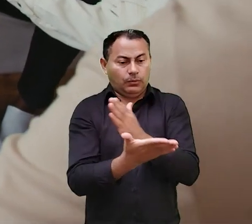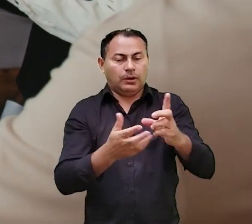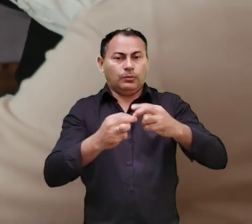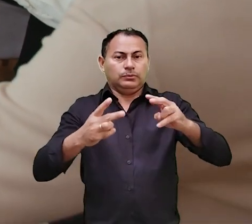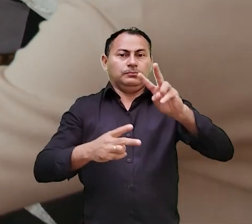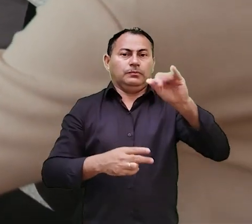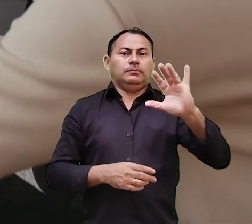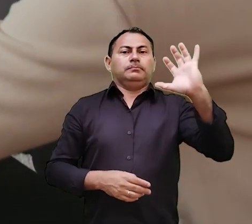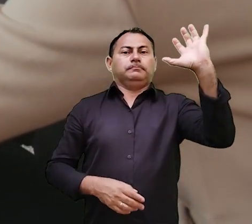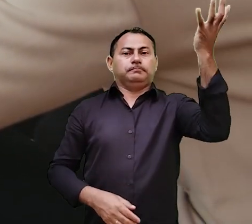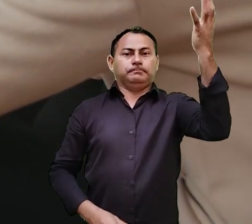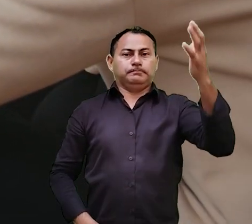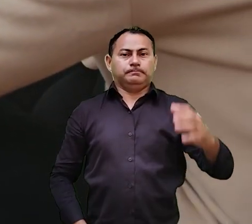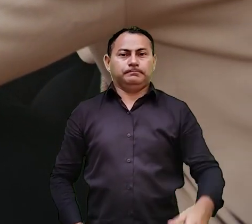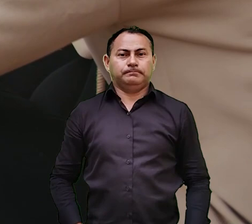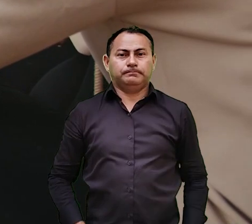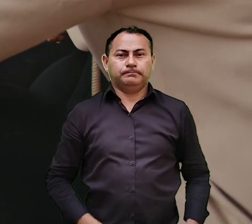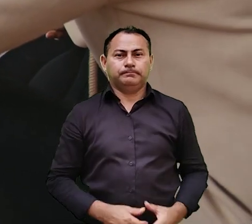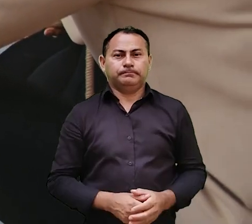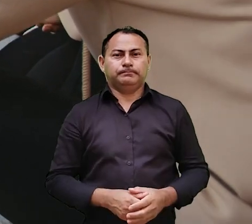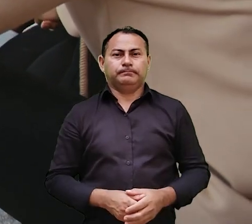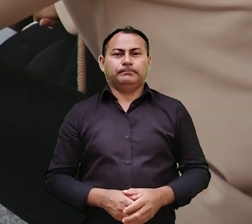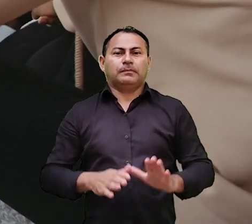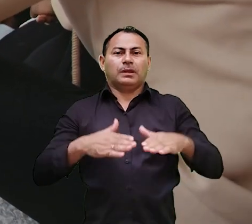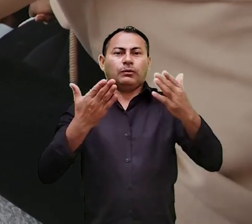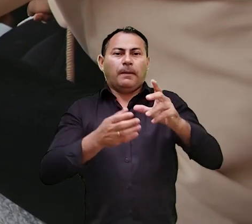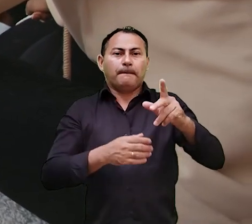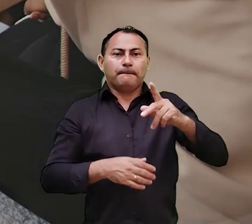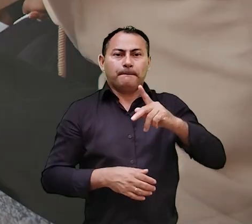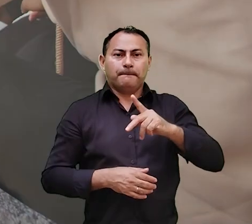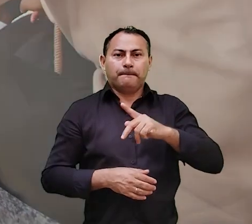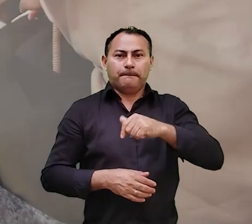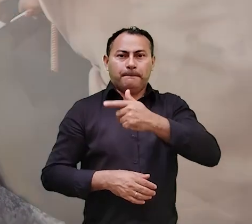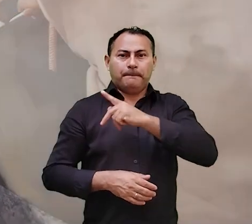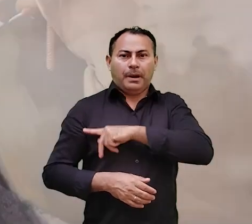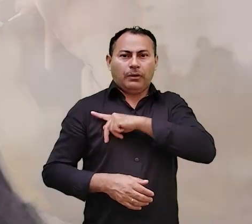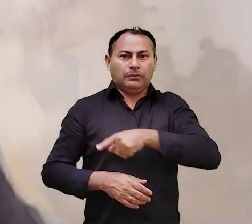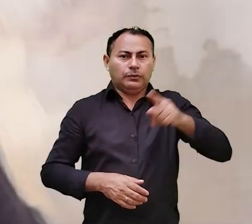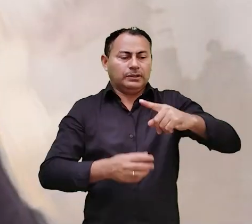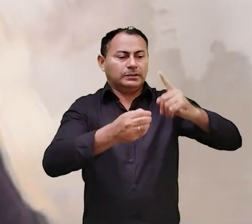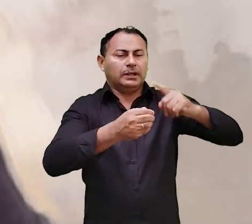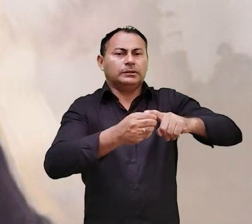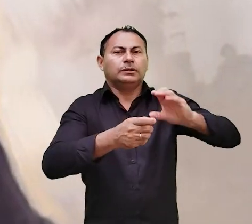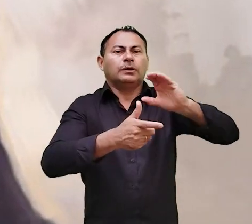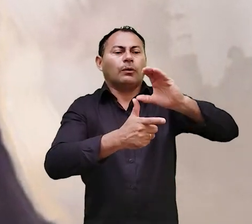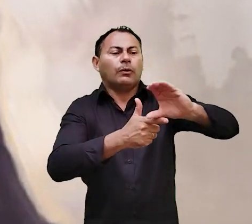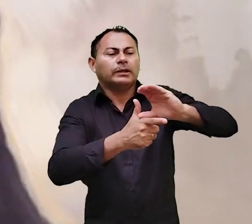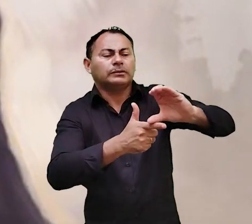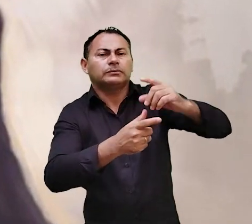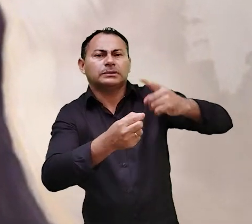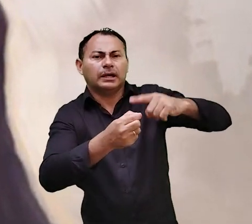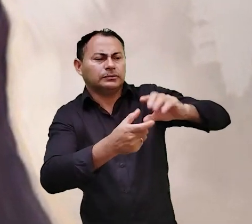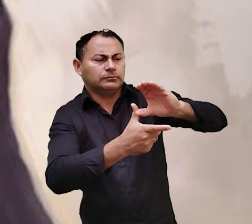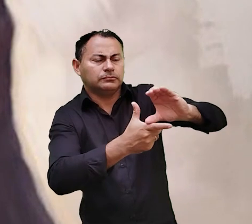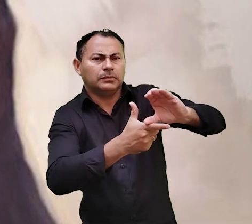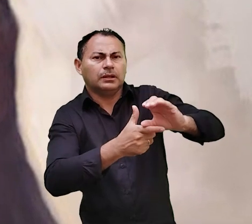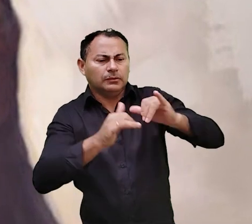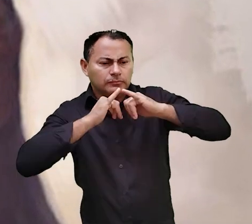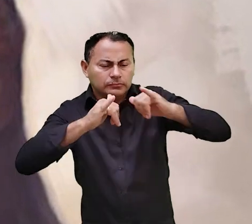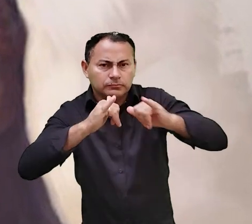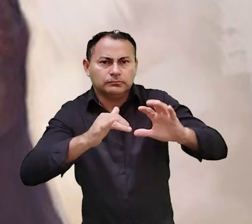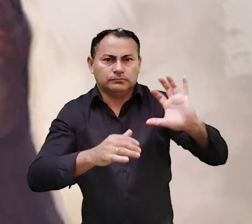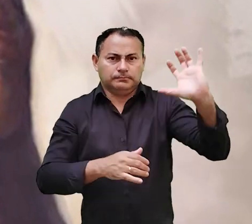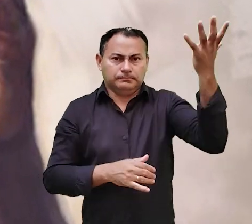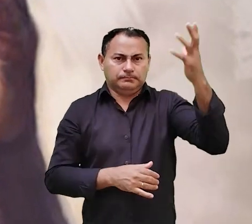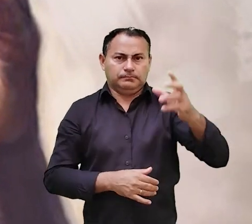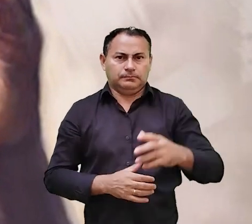oração, alguma coisa vai acontecer. Quando Paulo foi para a cidade de Coríntios, ele simplesmente